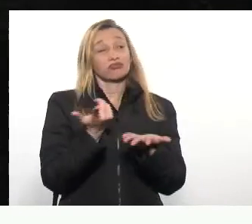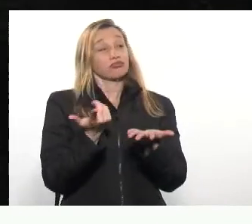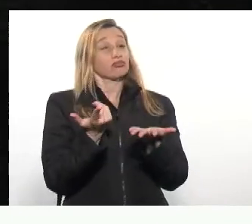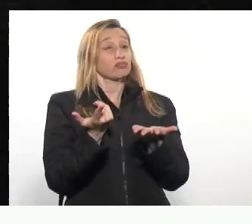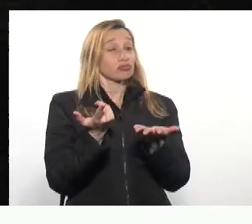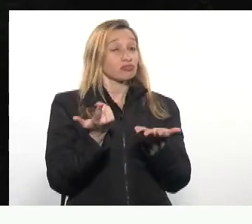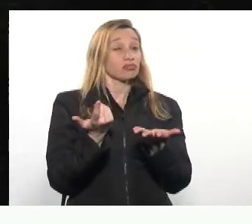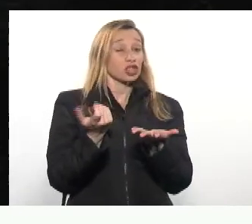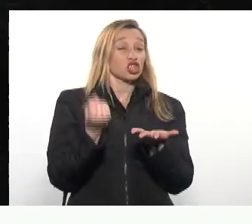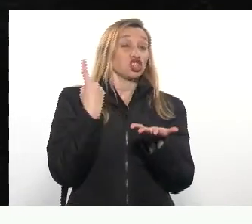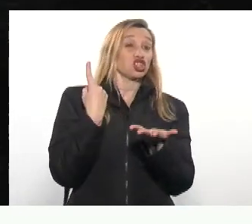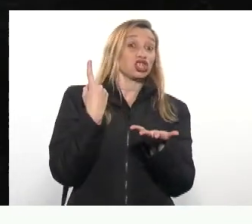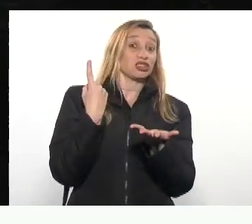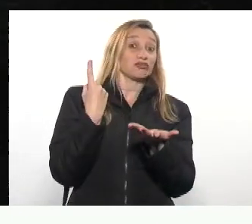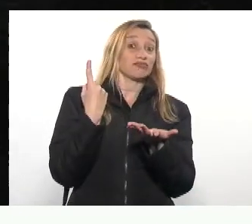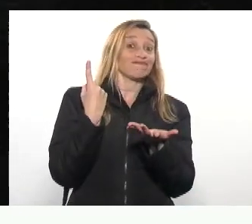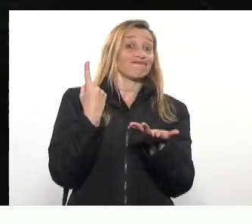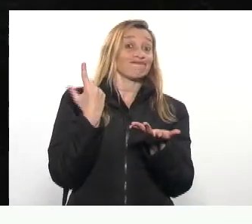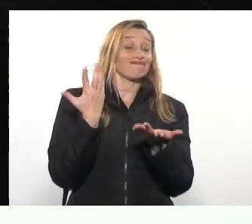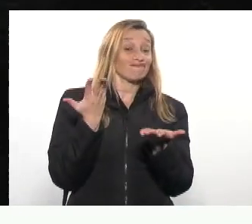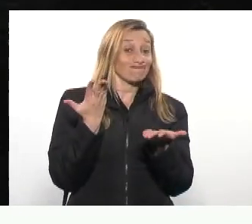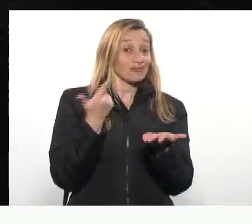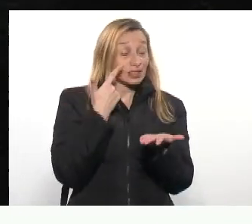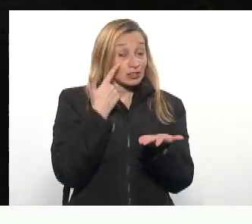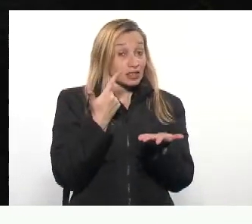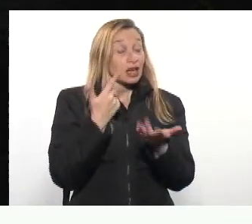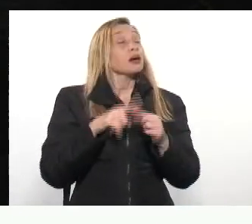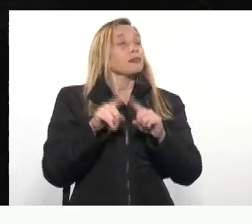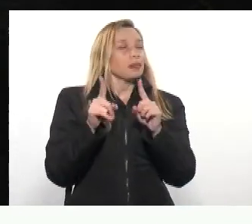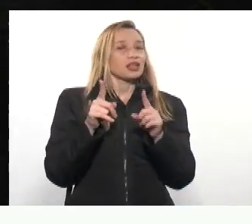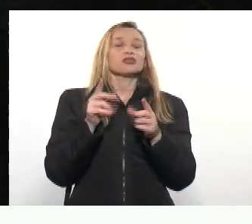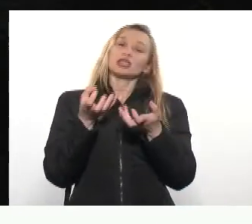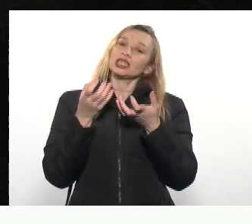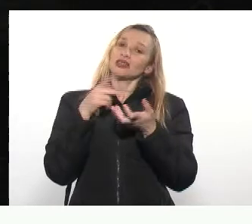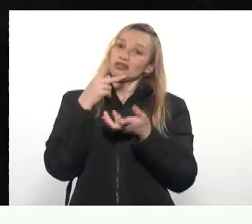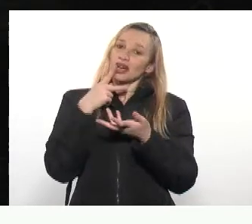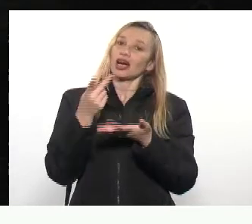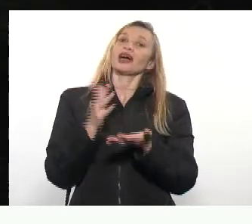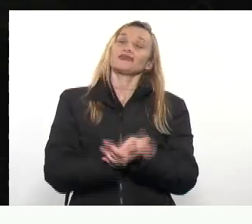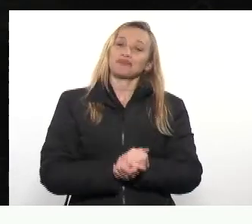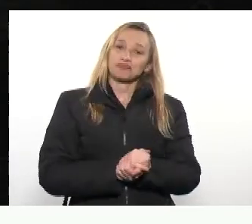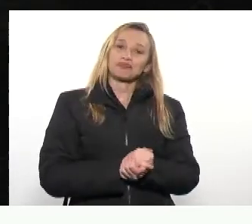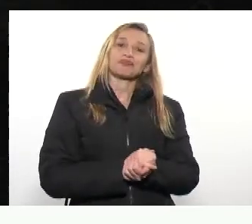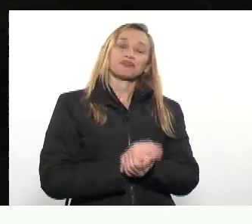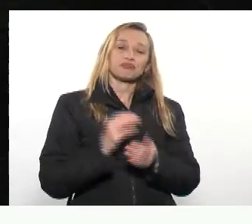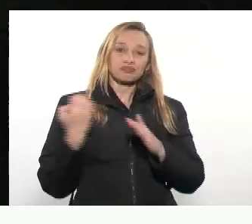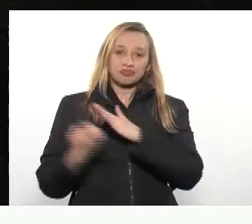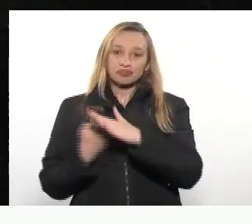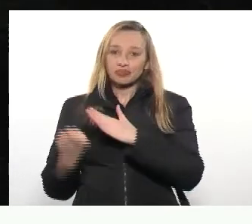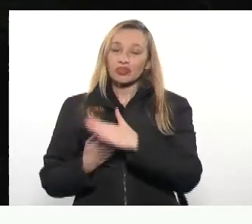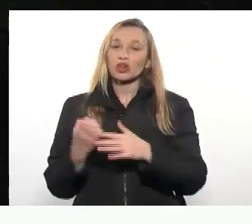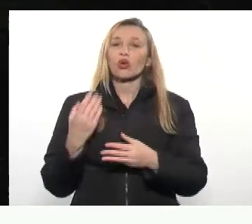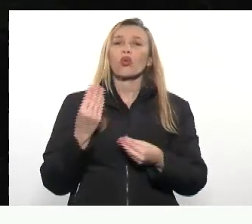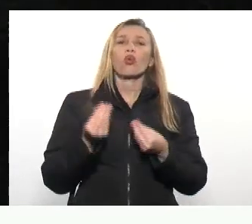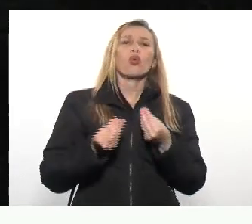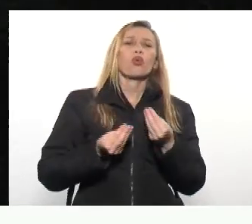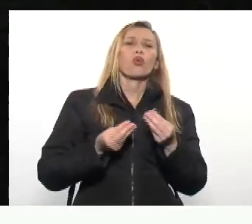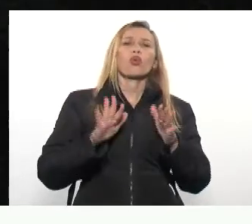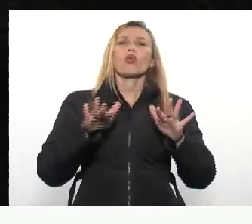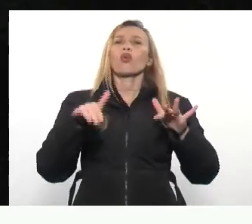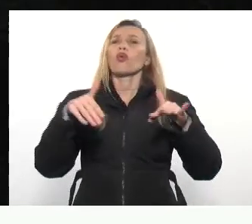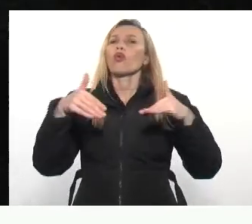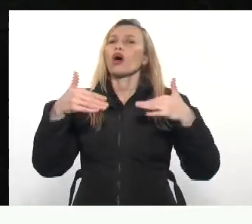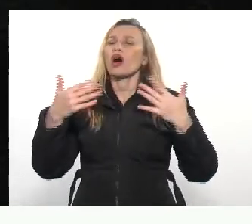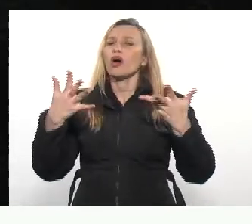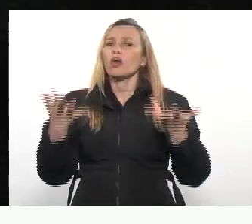extremamente esquisito, a meu ver. Mas queria fazer esse questionamento às empresas. Qual seria o critério ideal